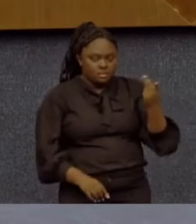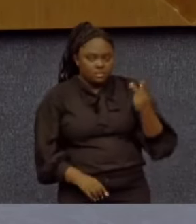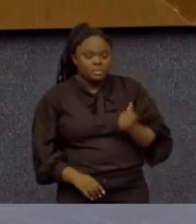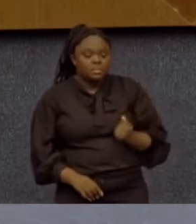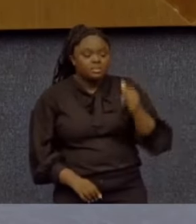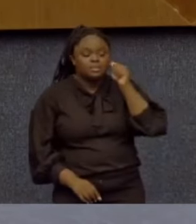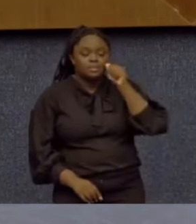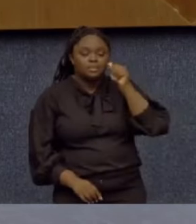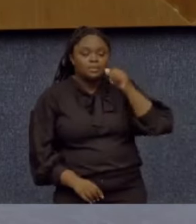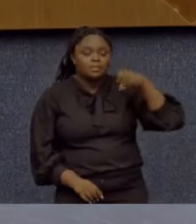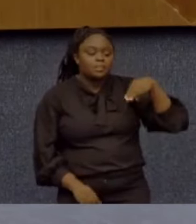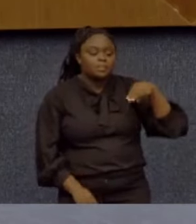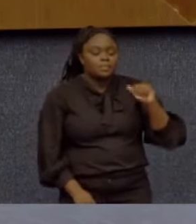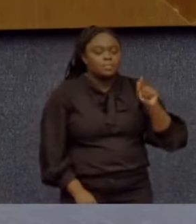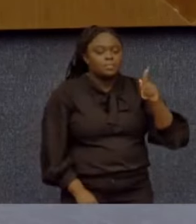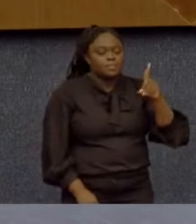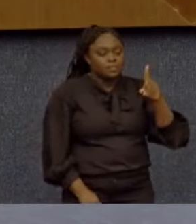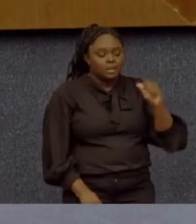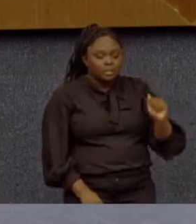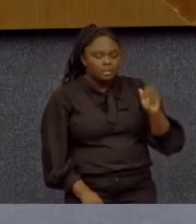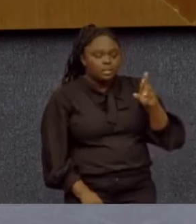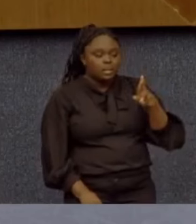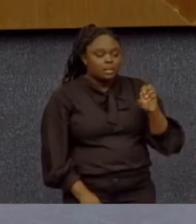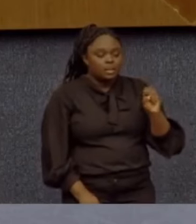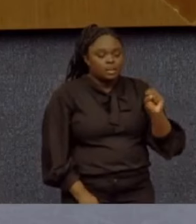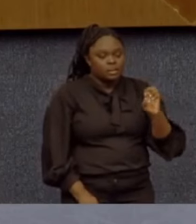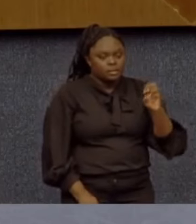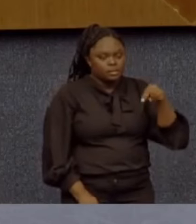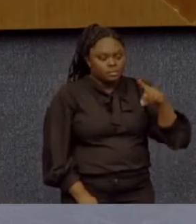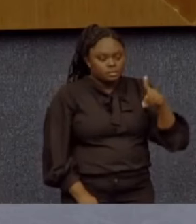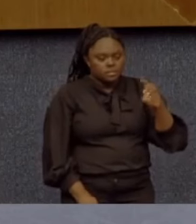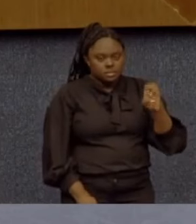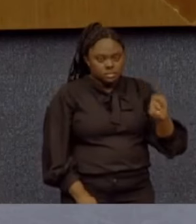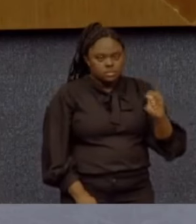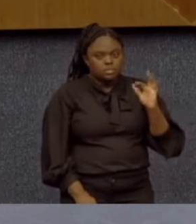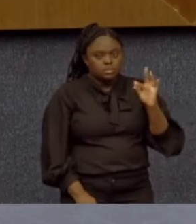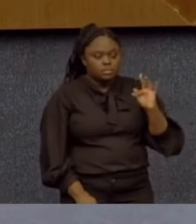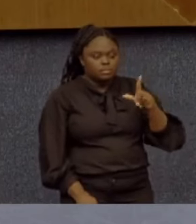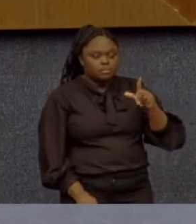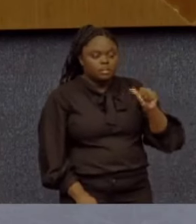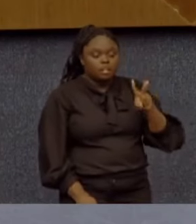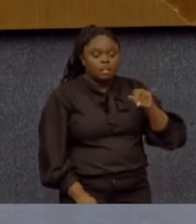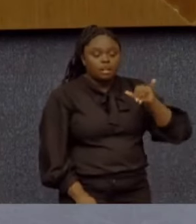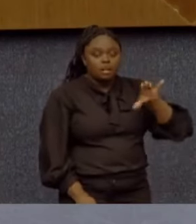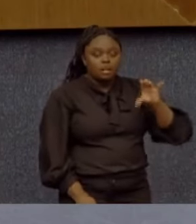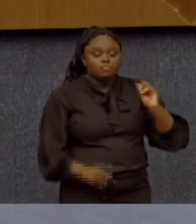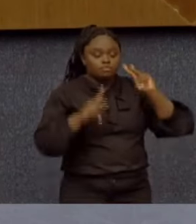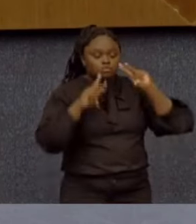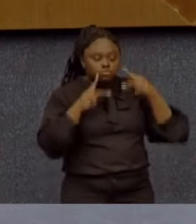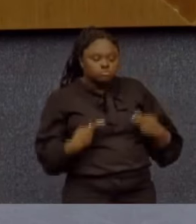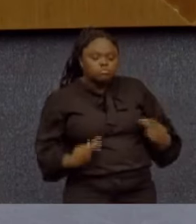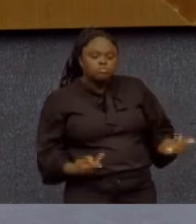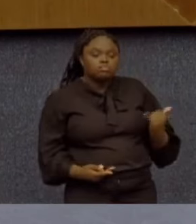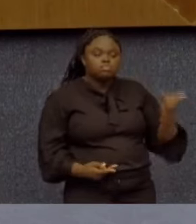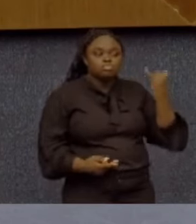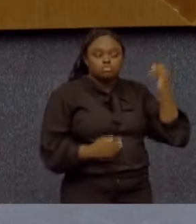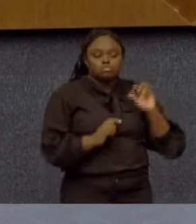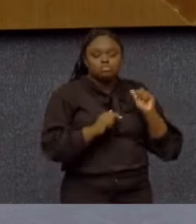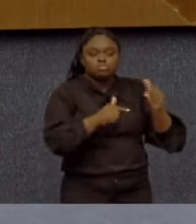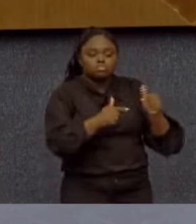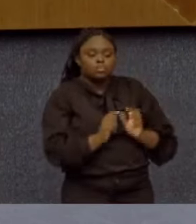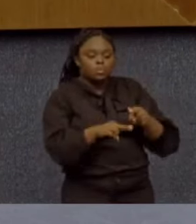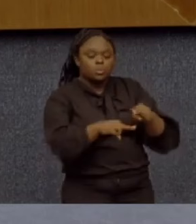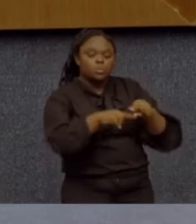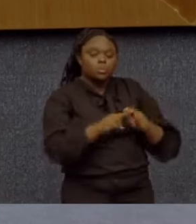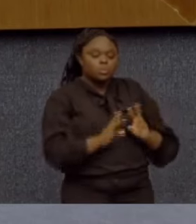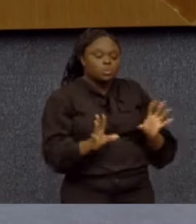à senhora Magda Rezende Flávio, em reconhecimento de sua relevante atuação em favor do interesse